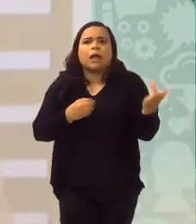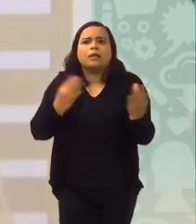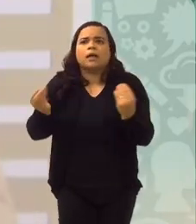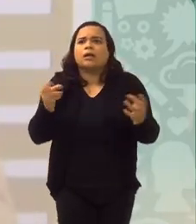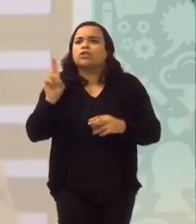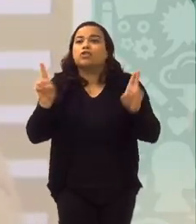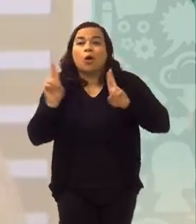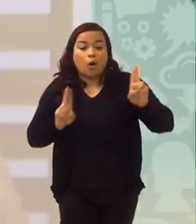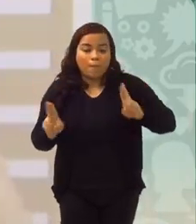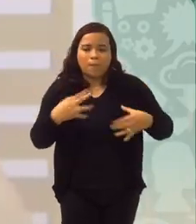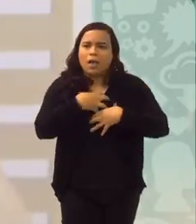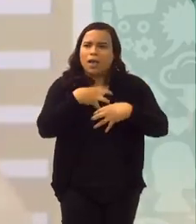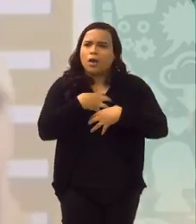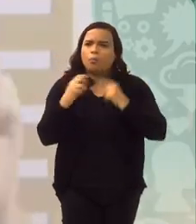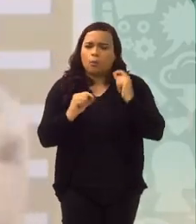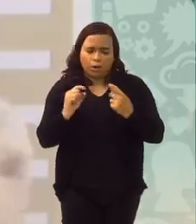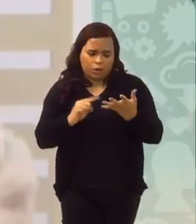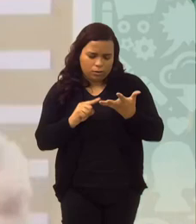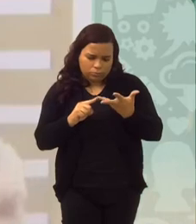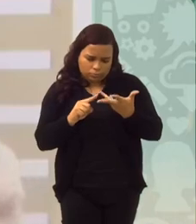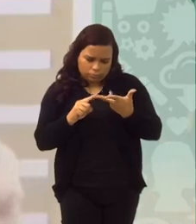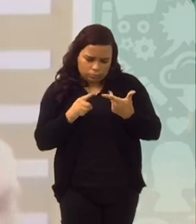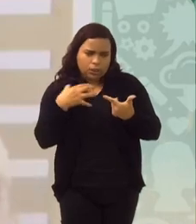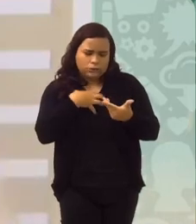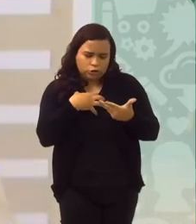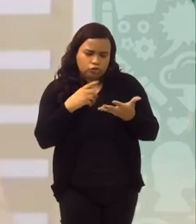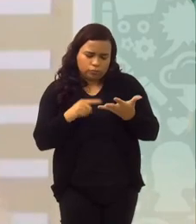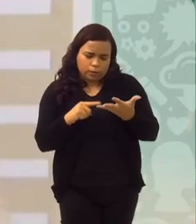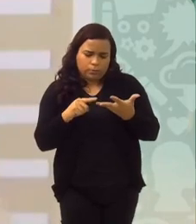a gente aprende a nomear as emoções